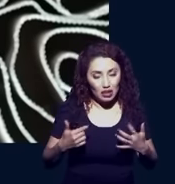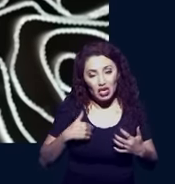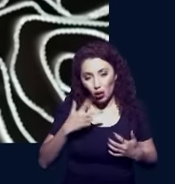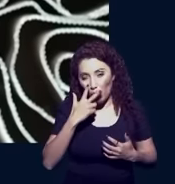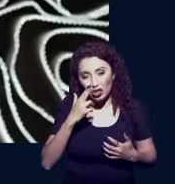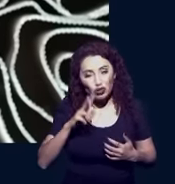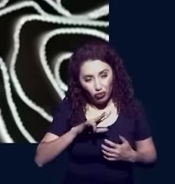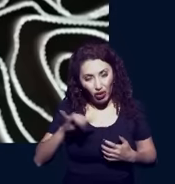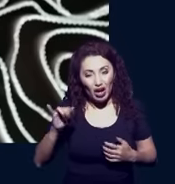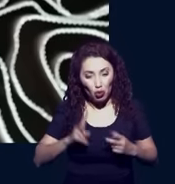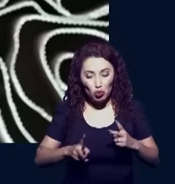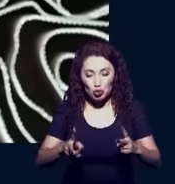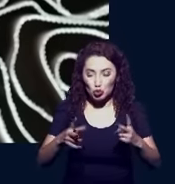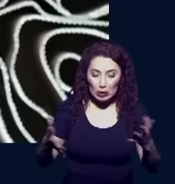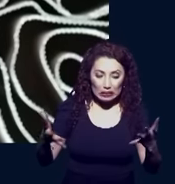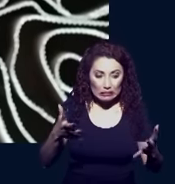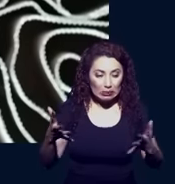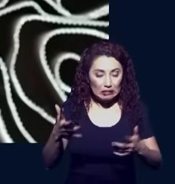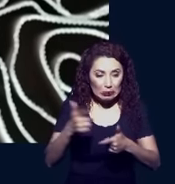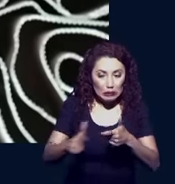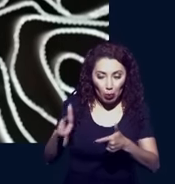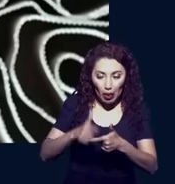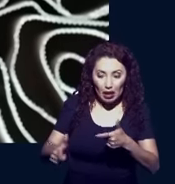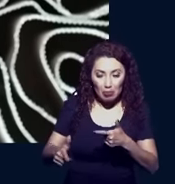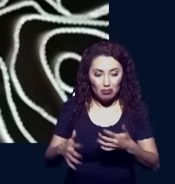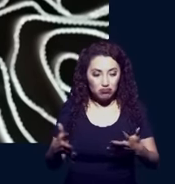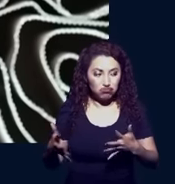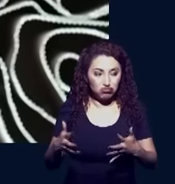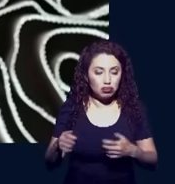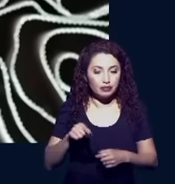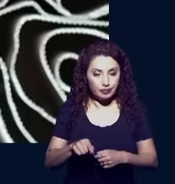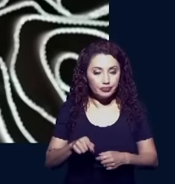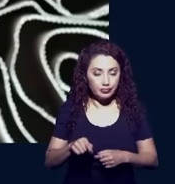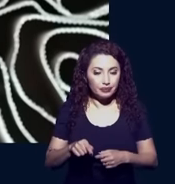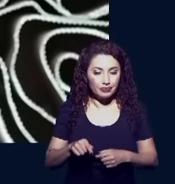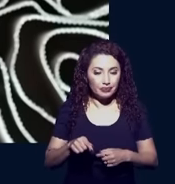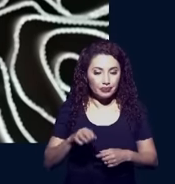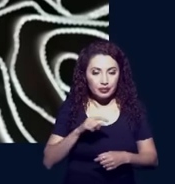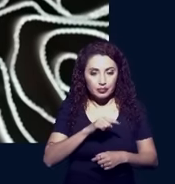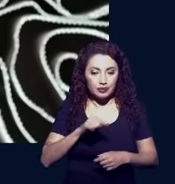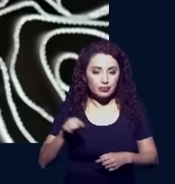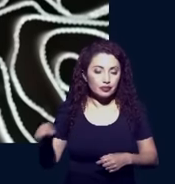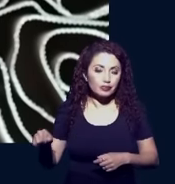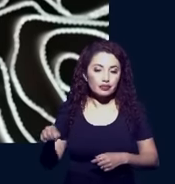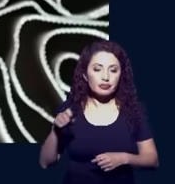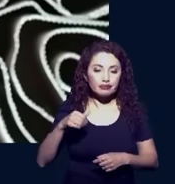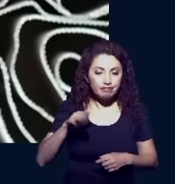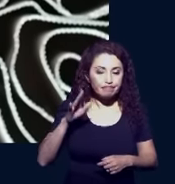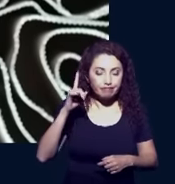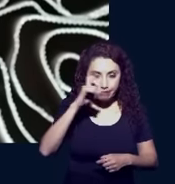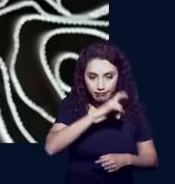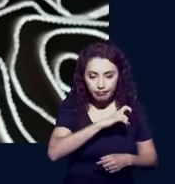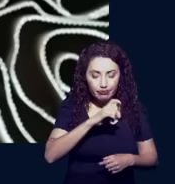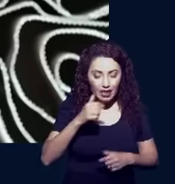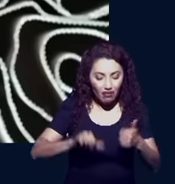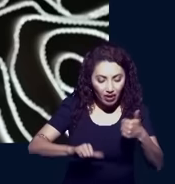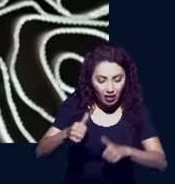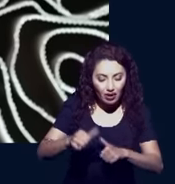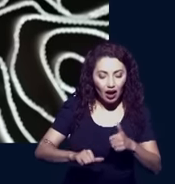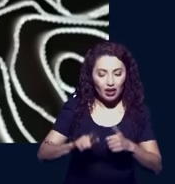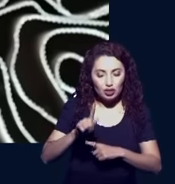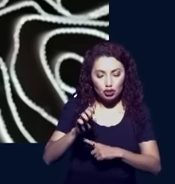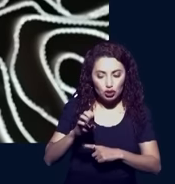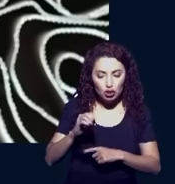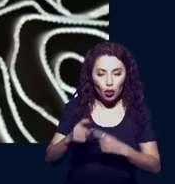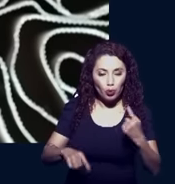continuar Mas por outro lado Apesar desse prognóstico ser sempre muito difícil né análise da geopolítica